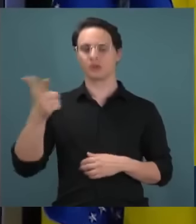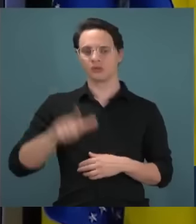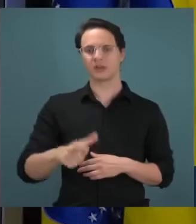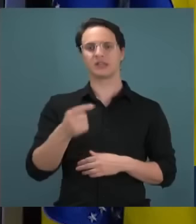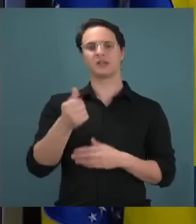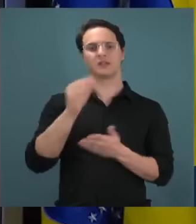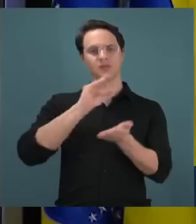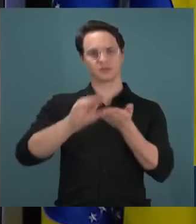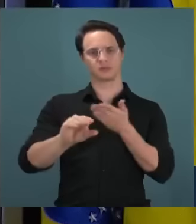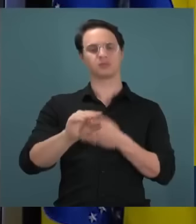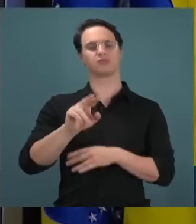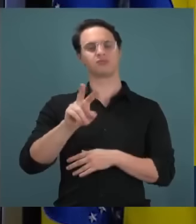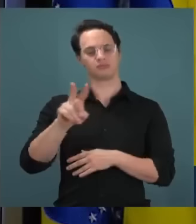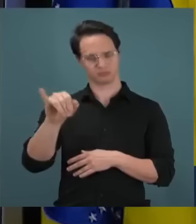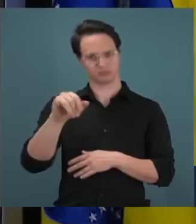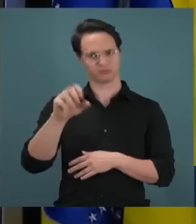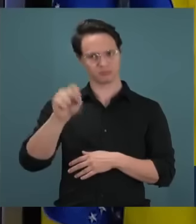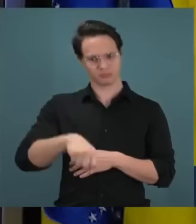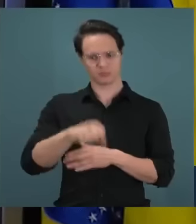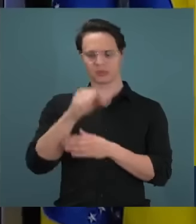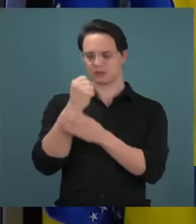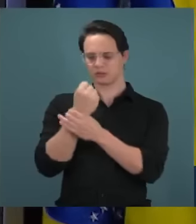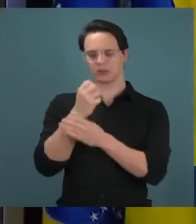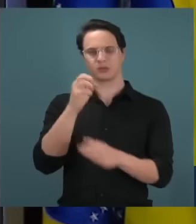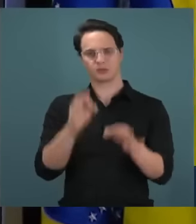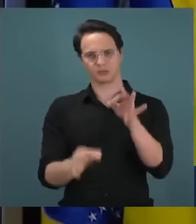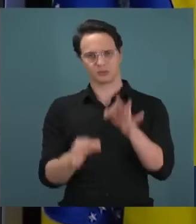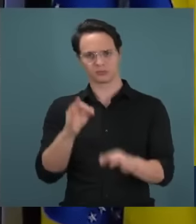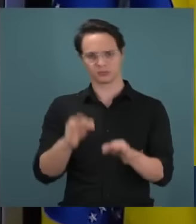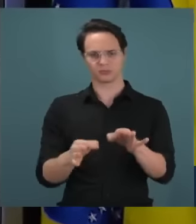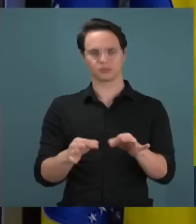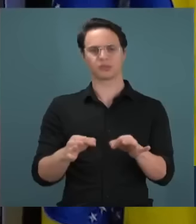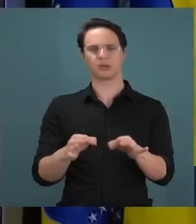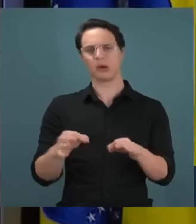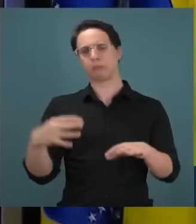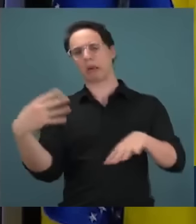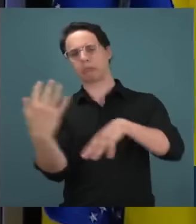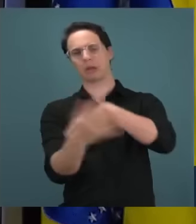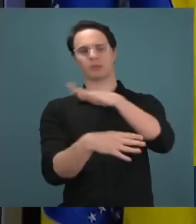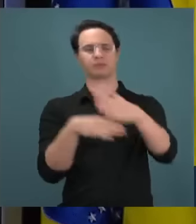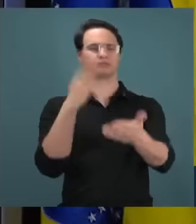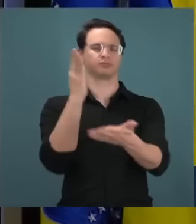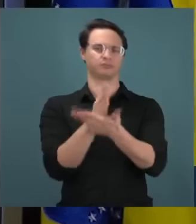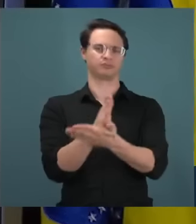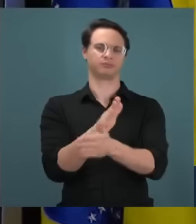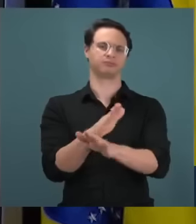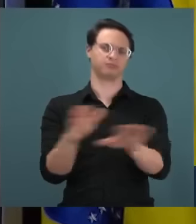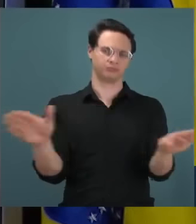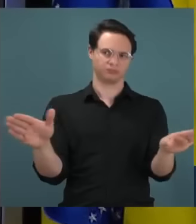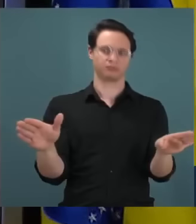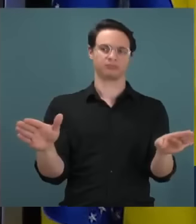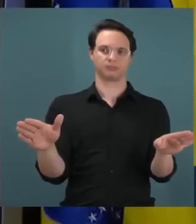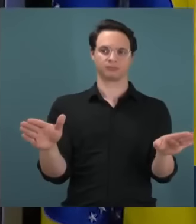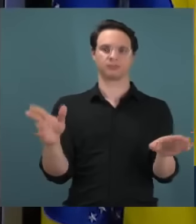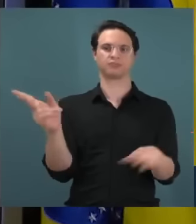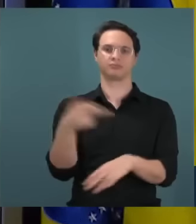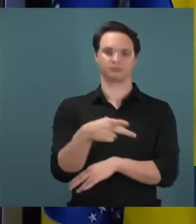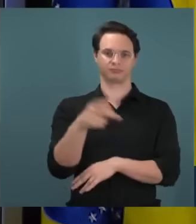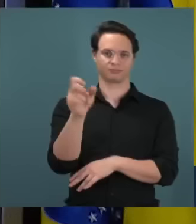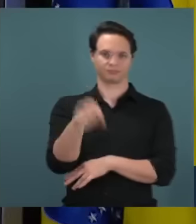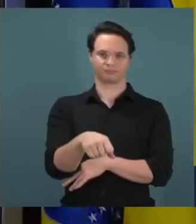investimentos, vai voltar a segurança jurídica e vai acabar esse caos institucional. Isso vai acontecer, sim.